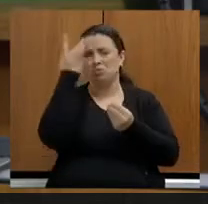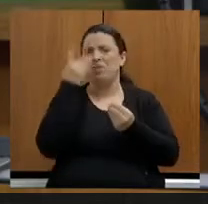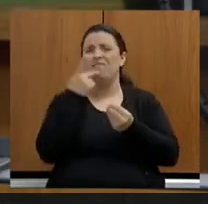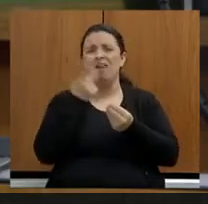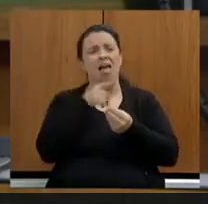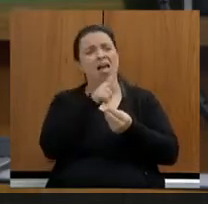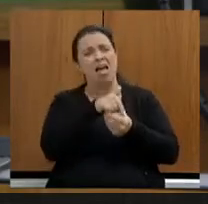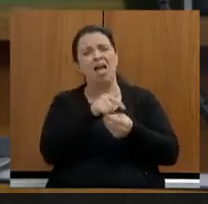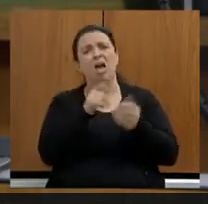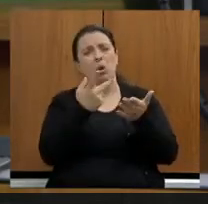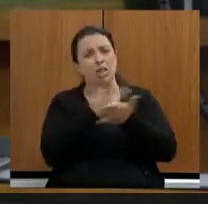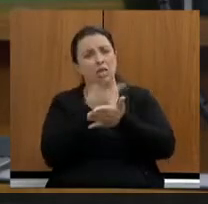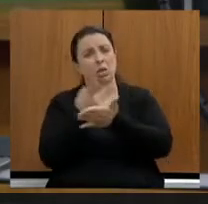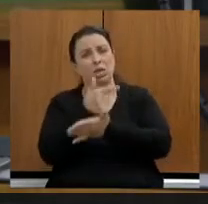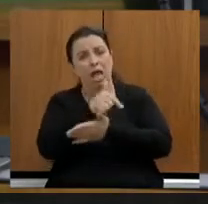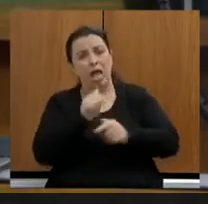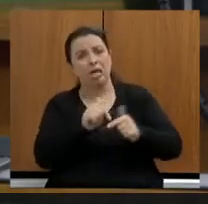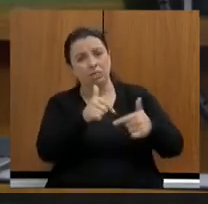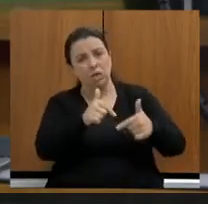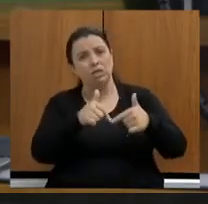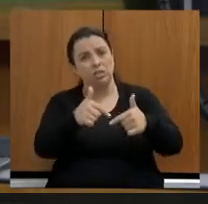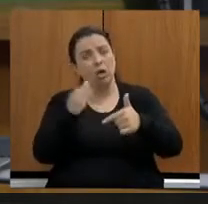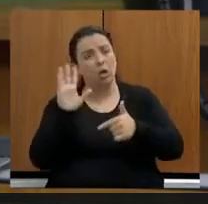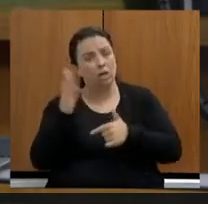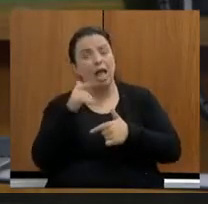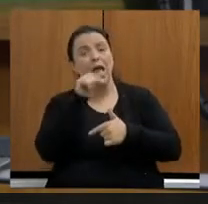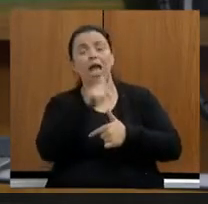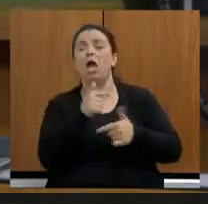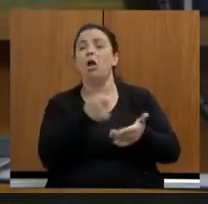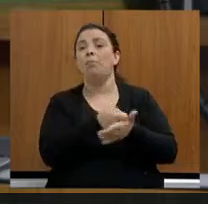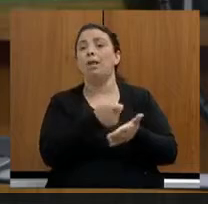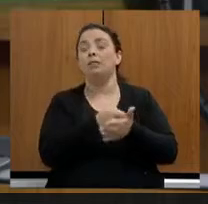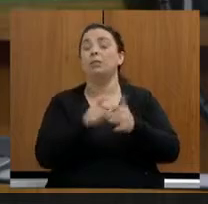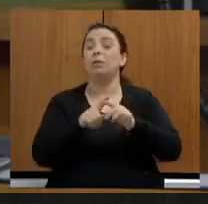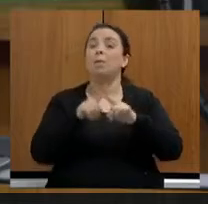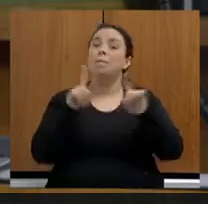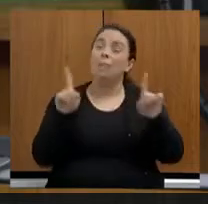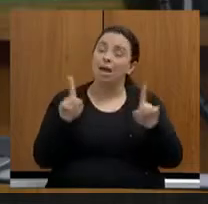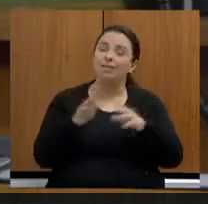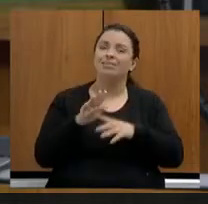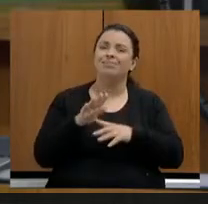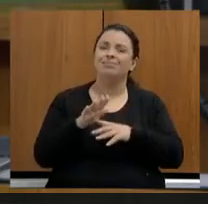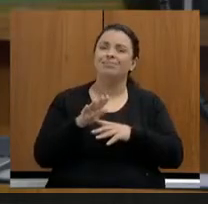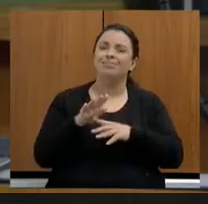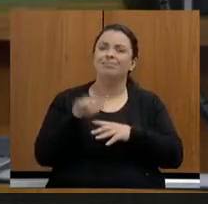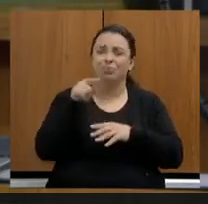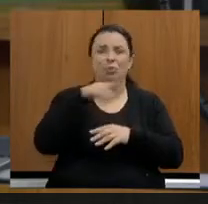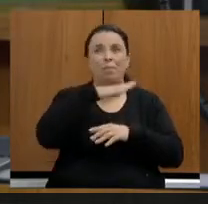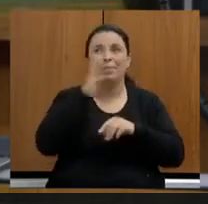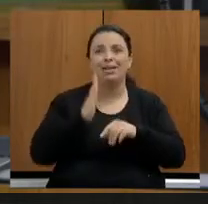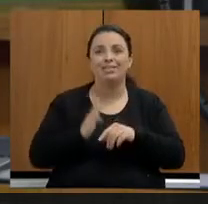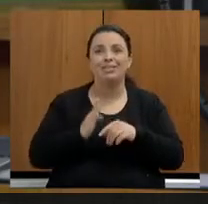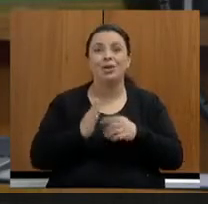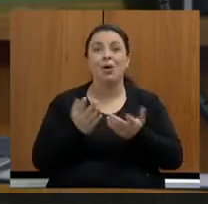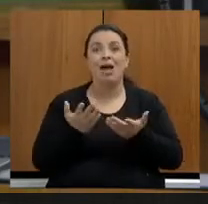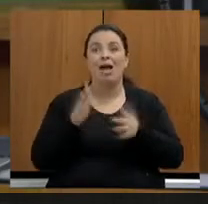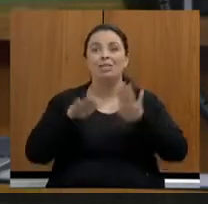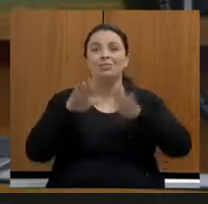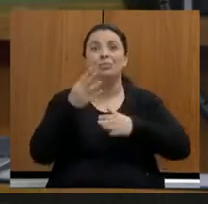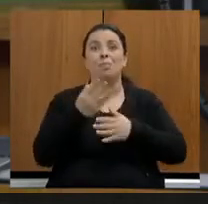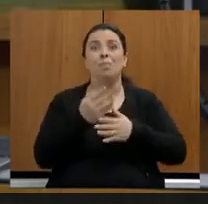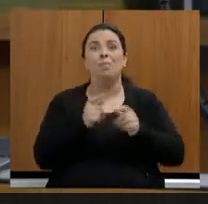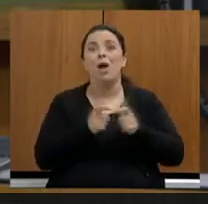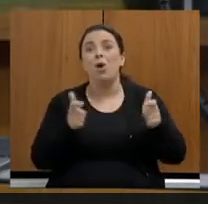acho que infelizmente a gente já viu nesse país que muita coisa que obrigação as pessoas não cumprem né então quem